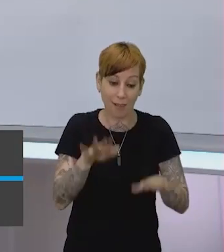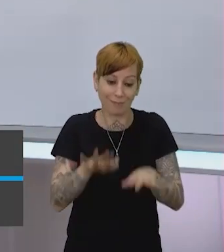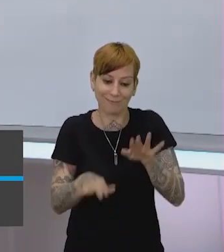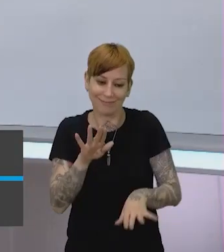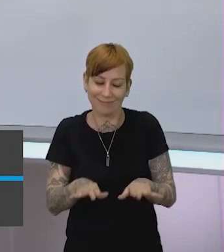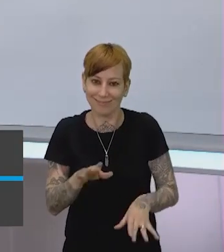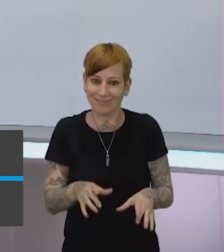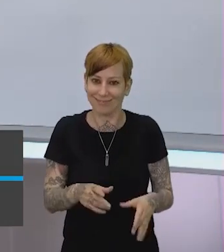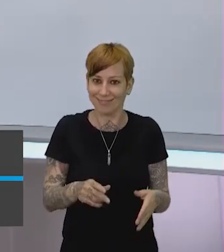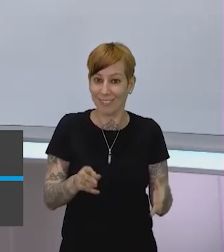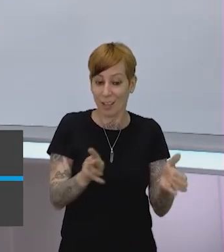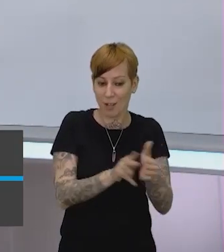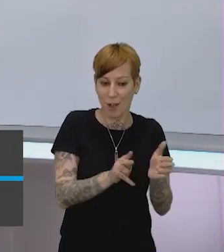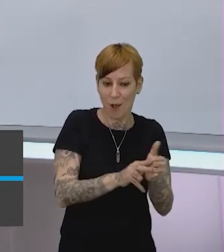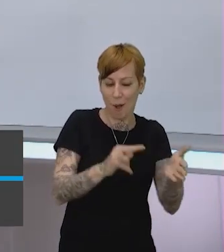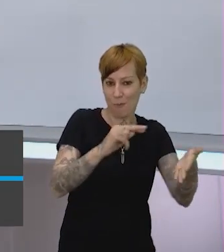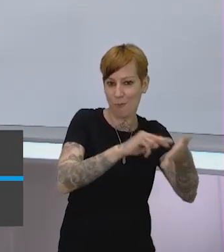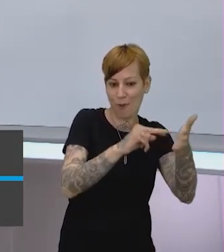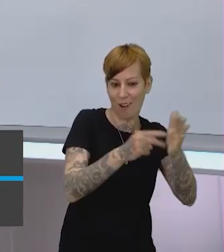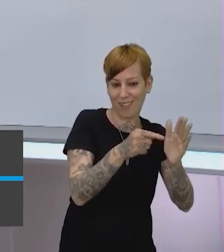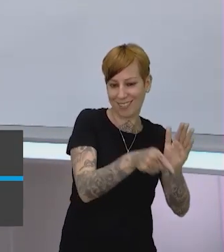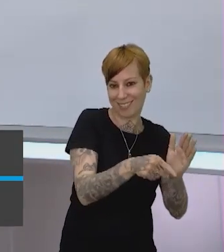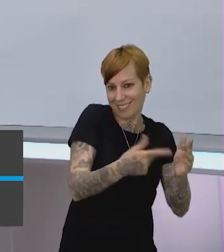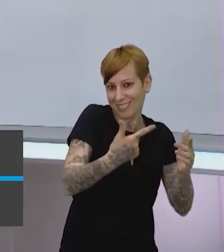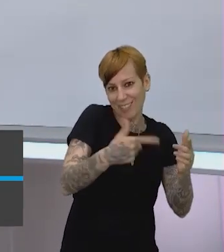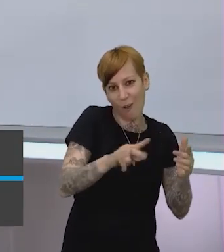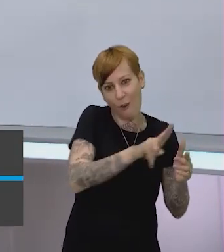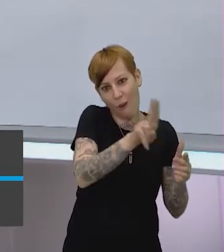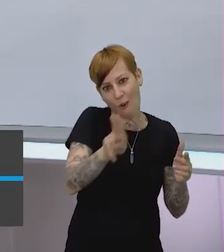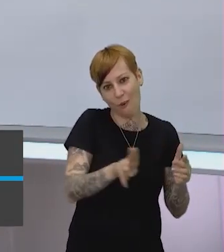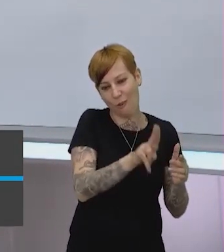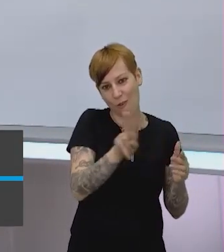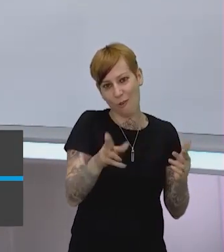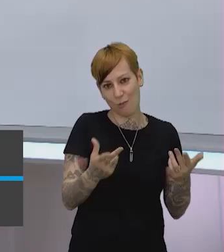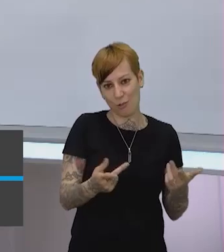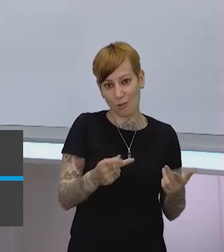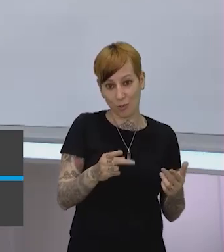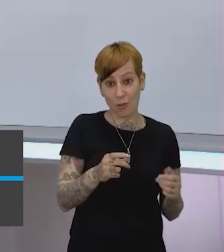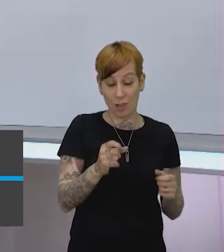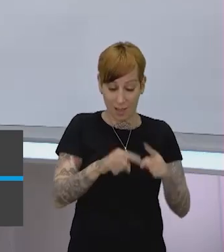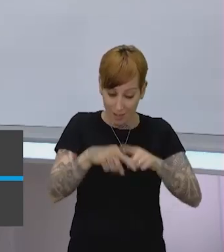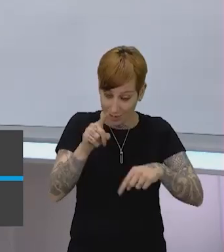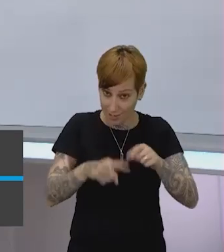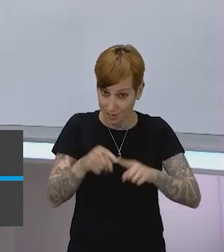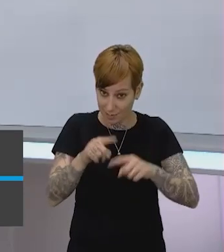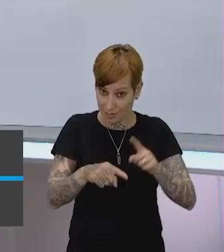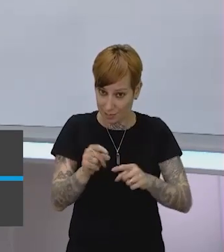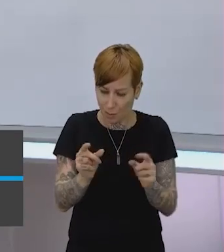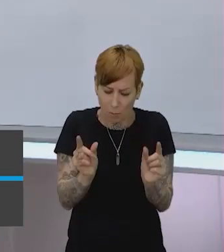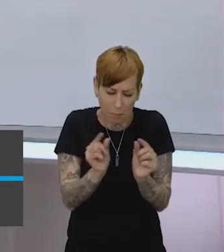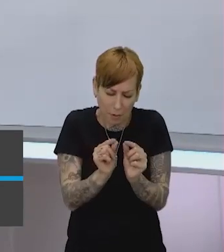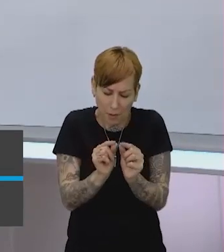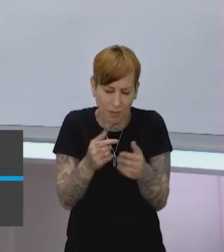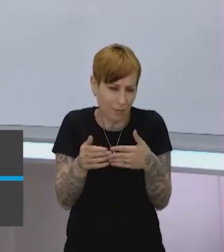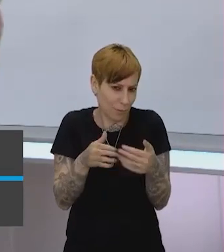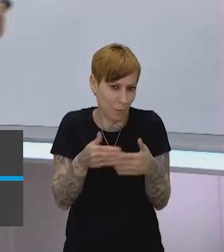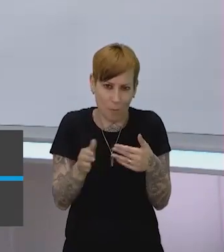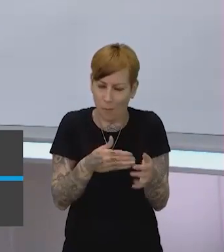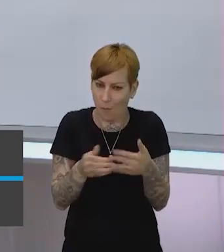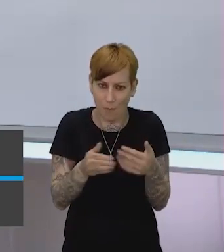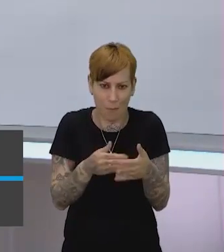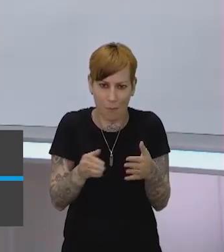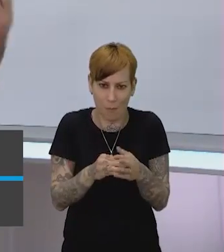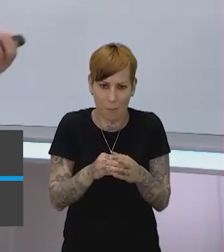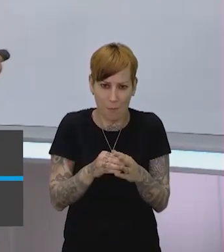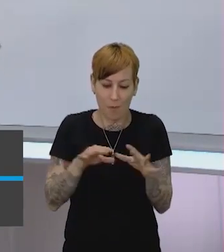outro lugar, ele vai ter uma utilidade completamente diferente e esse objeto, que por menor que ele possa ser, ele cria